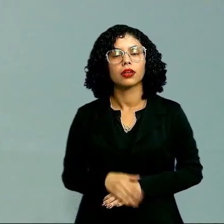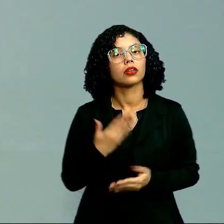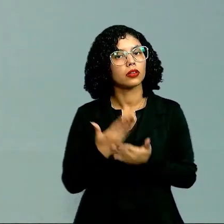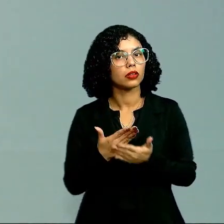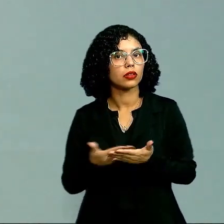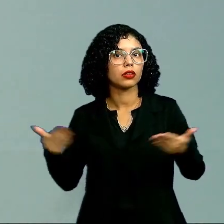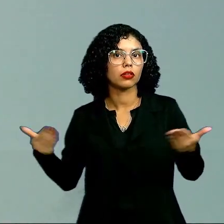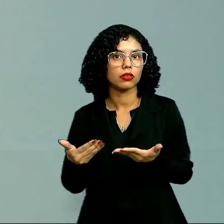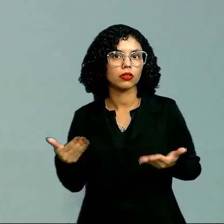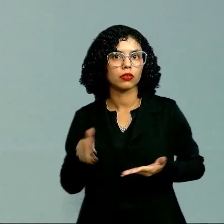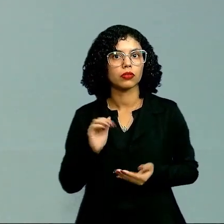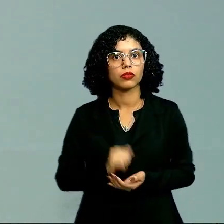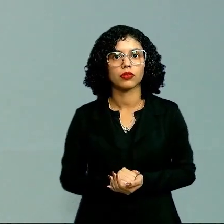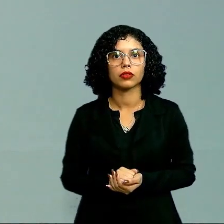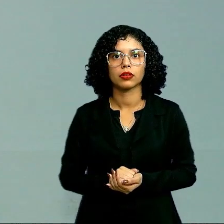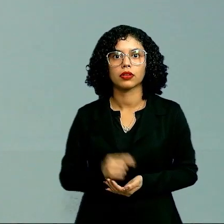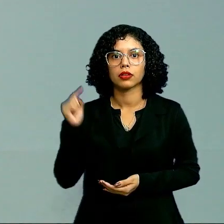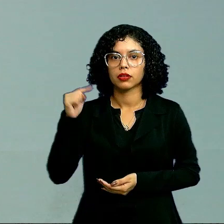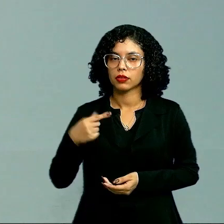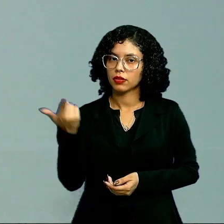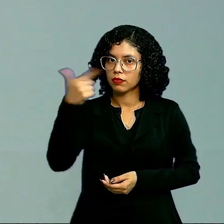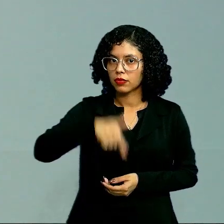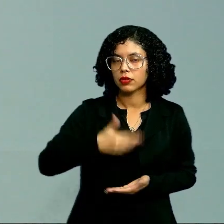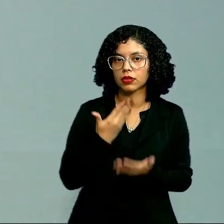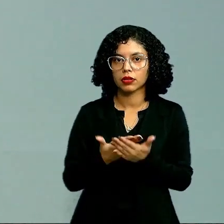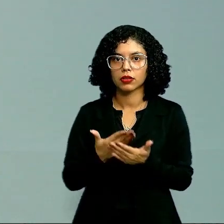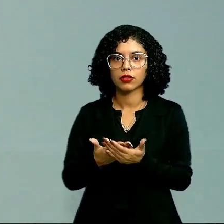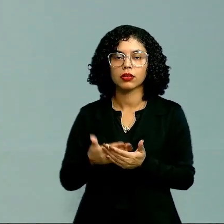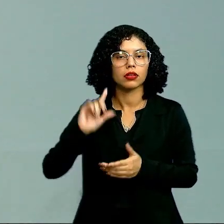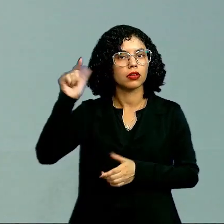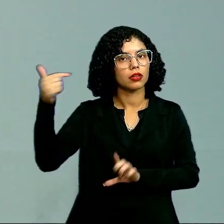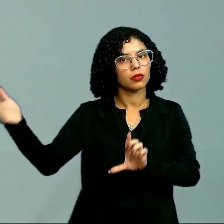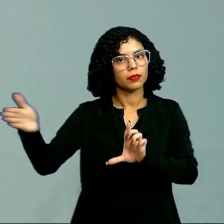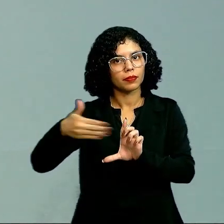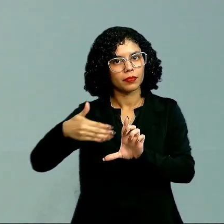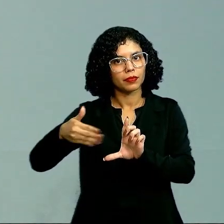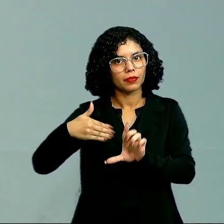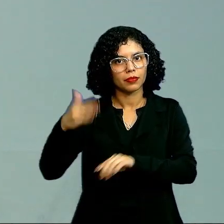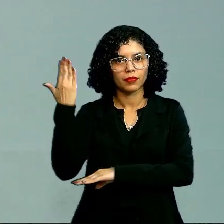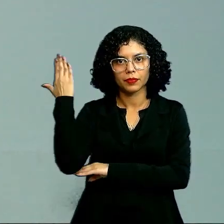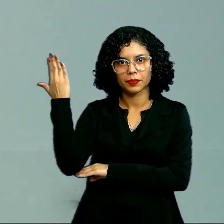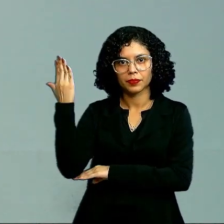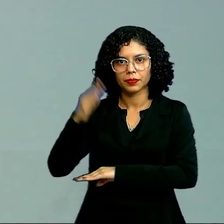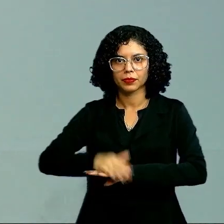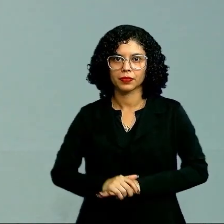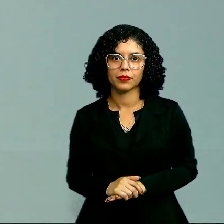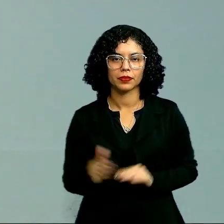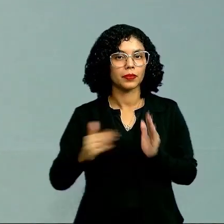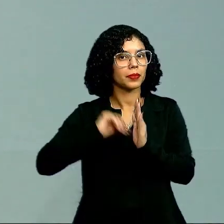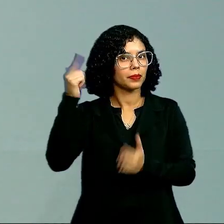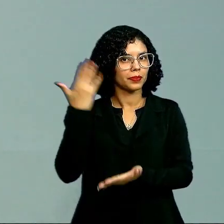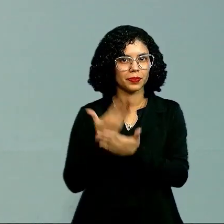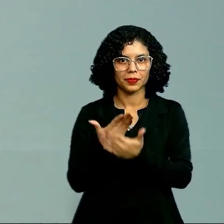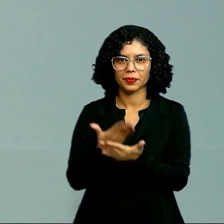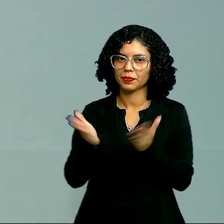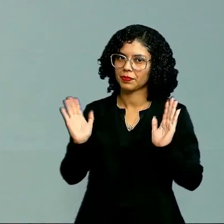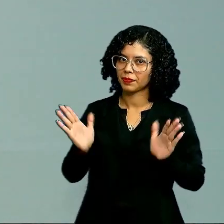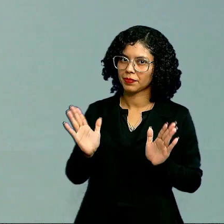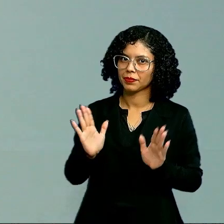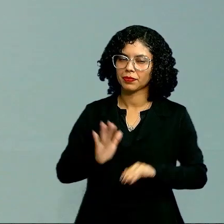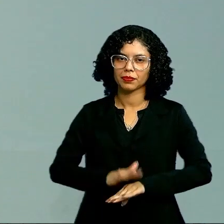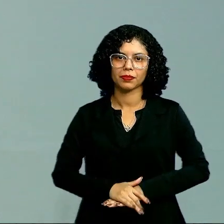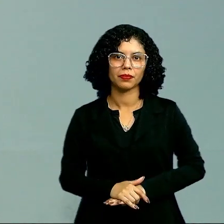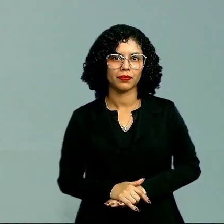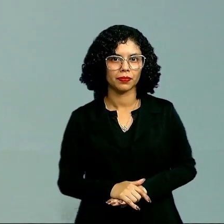Pessoal, essa foi a nossa aula de hoje. Para rever essas aulas e outras, acesse as nossas plataformas. E até a próxima